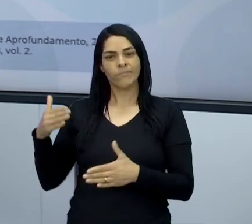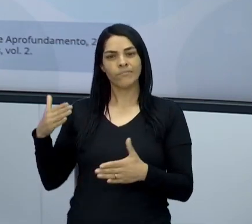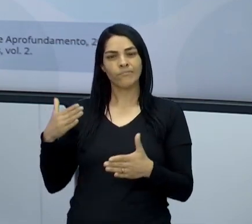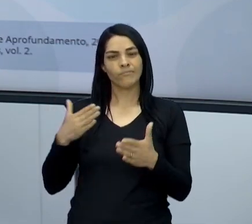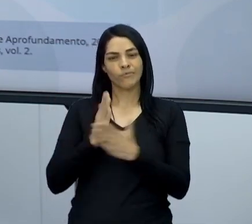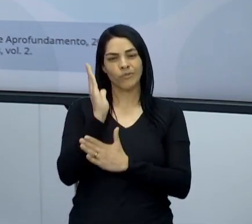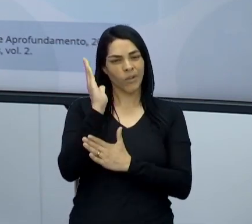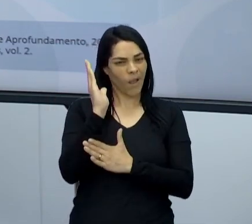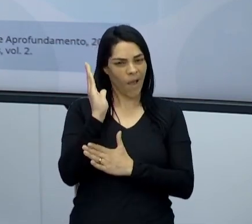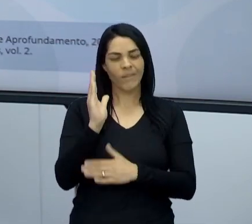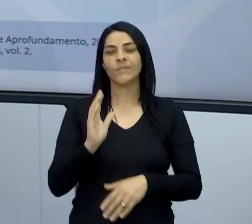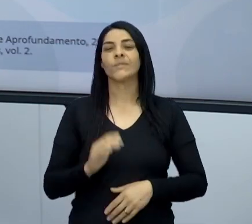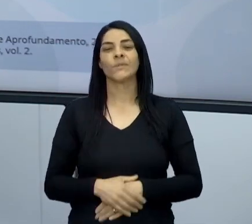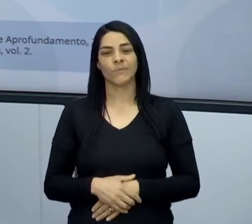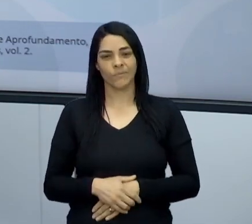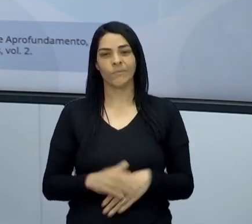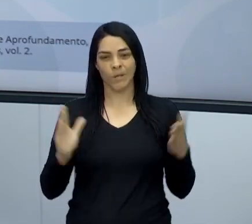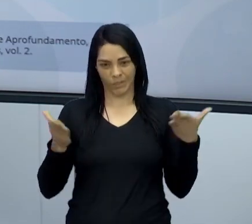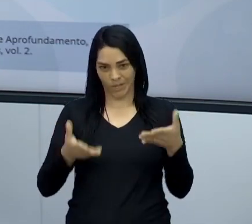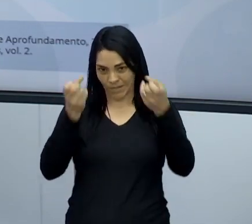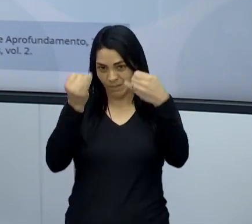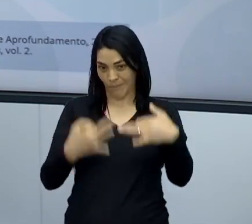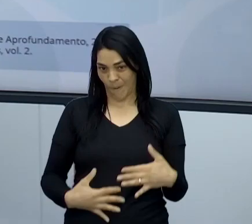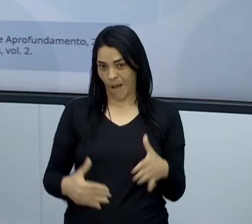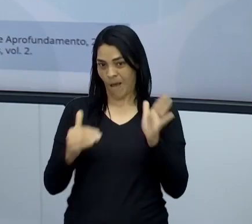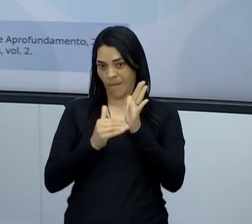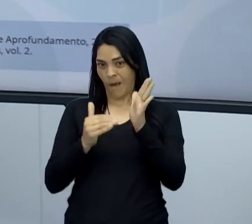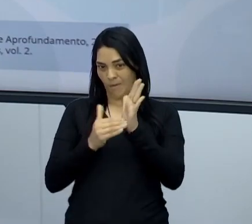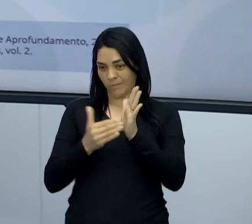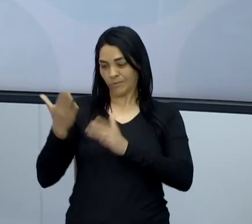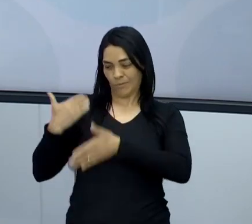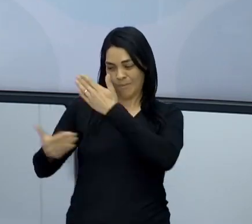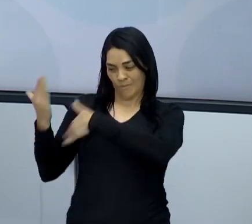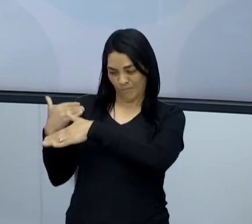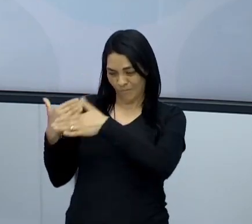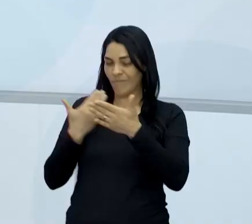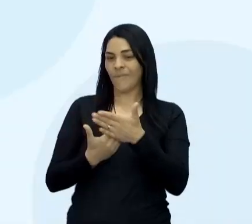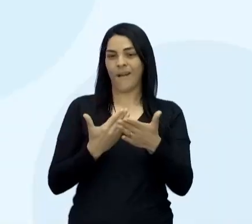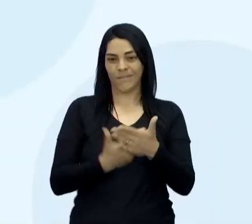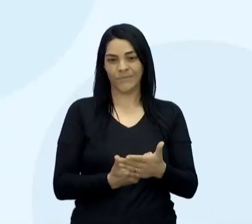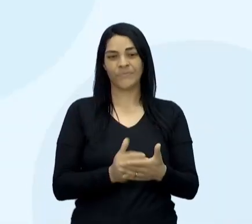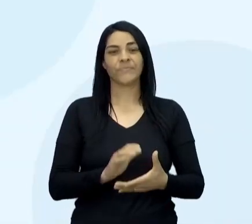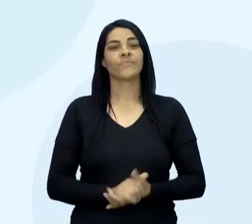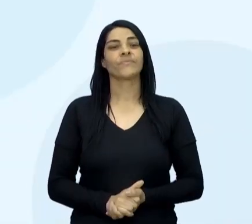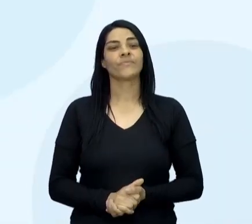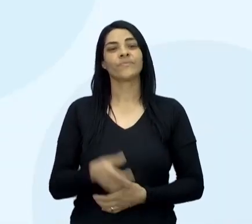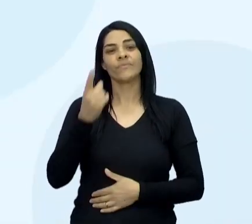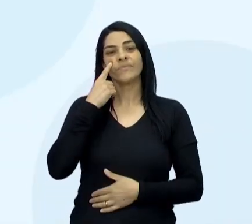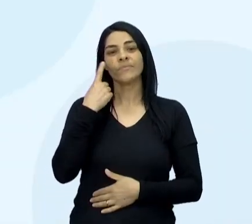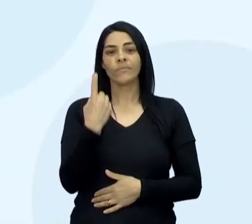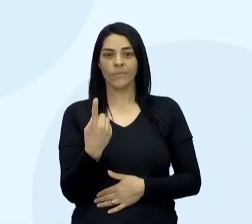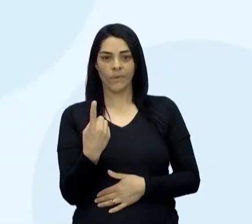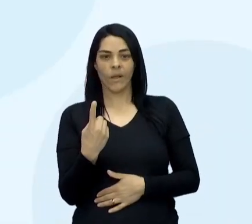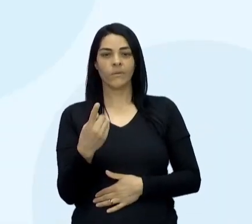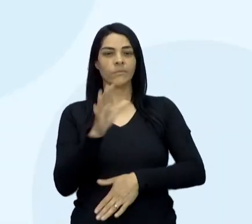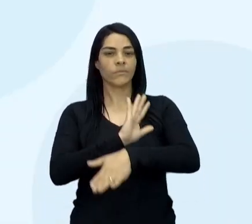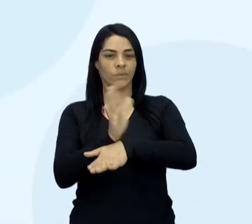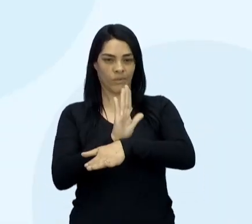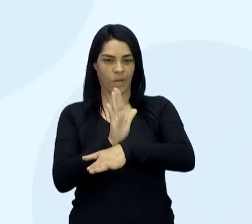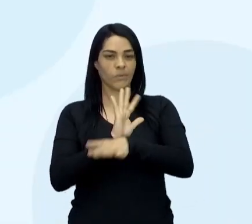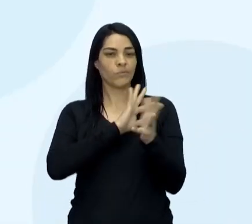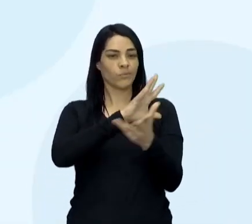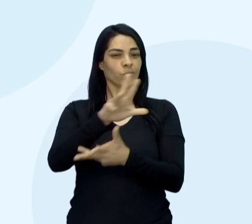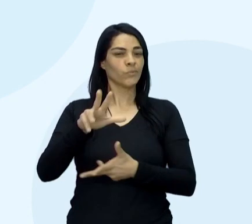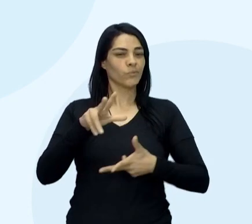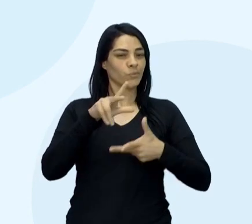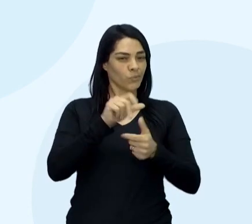porque foi o que eu falei na última. Deixa eu me retomar rapidamente, sumarizar bem rapidinho. Olha só, tivemos a aula 1, onde falamos que os sistemas nacionais